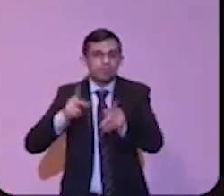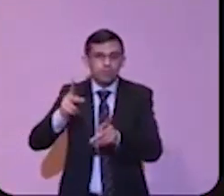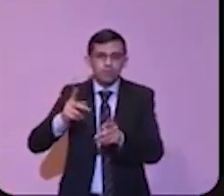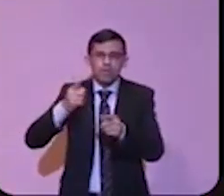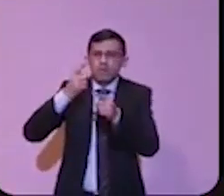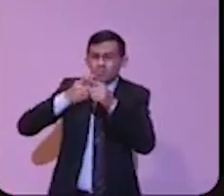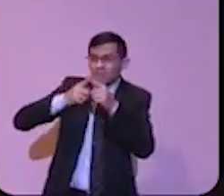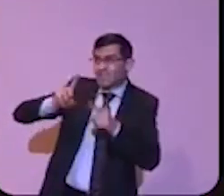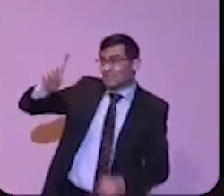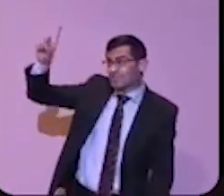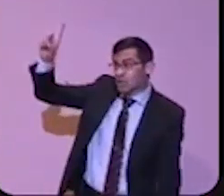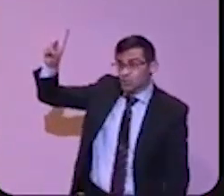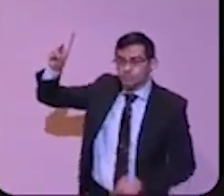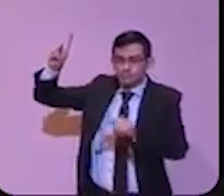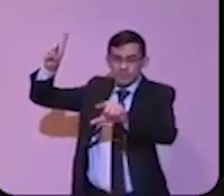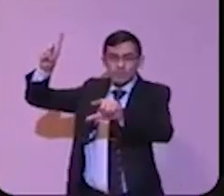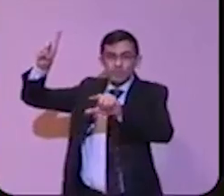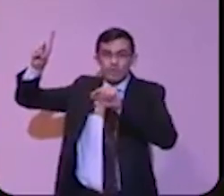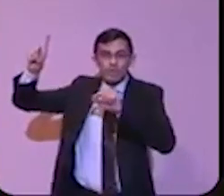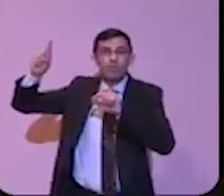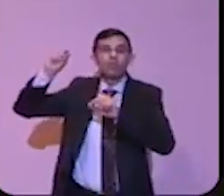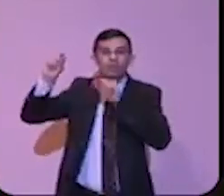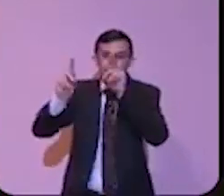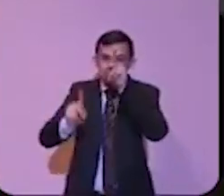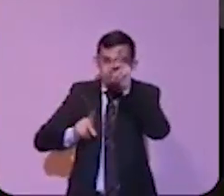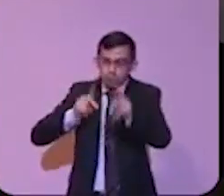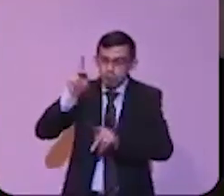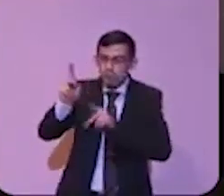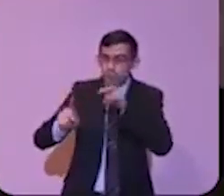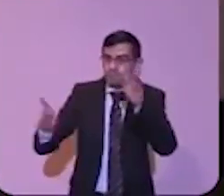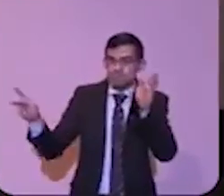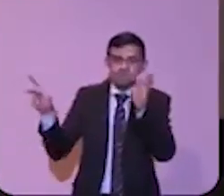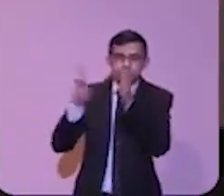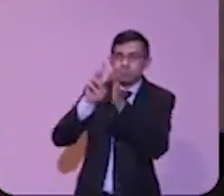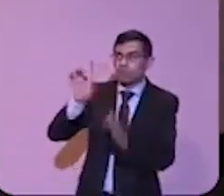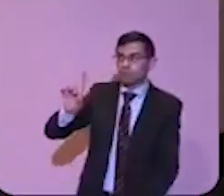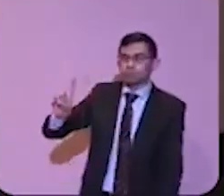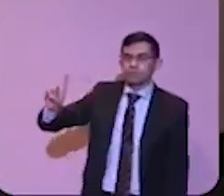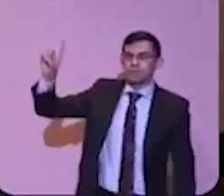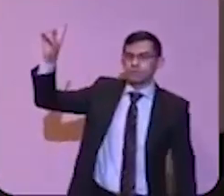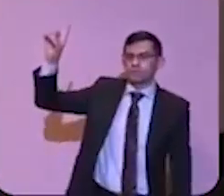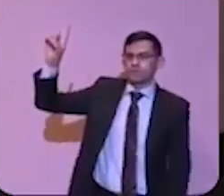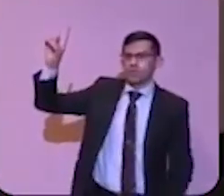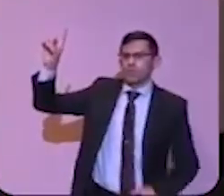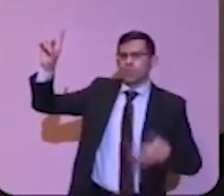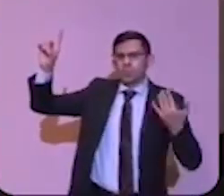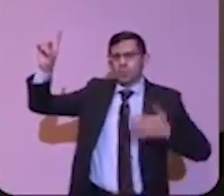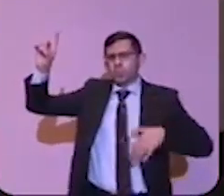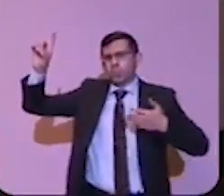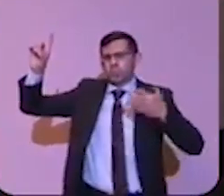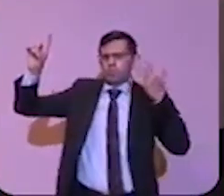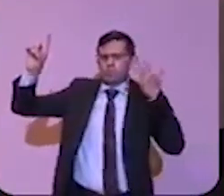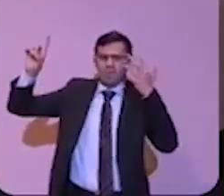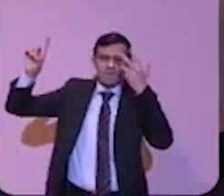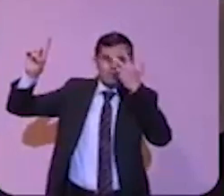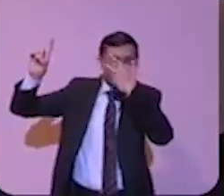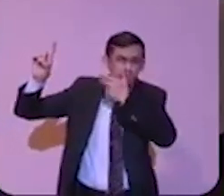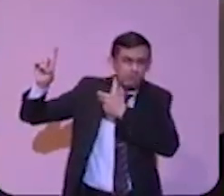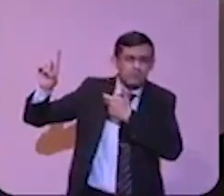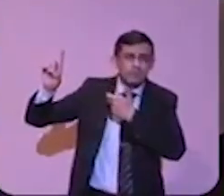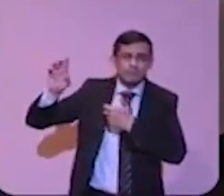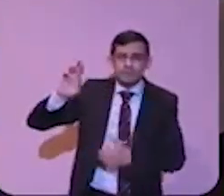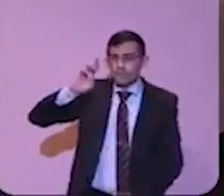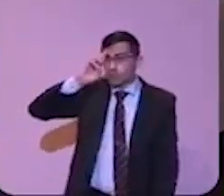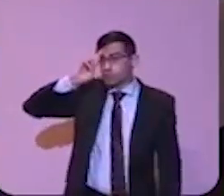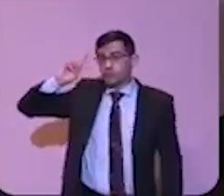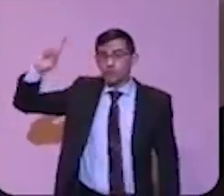Senhor decidiu fazer de vocês o seu povo. Olha que coisa linda! O